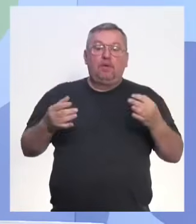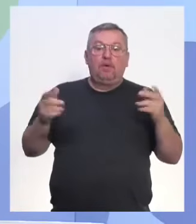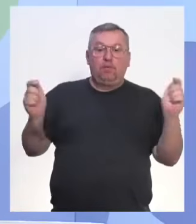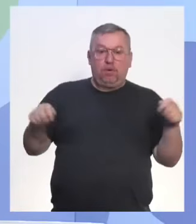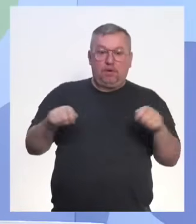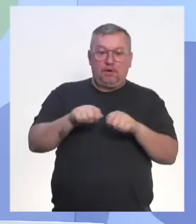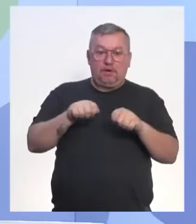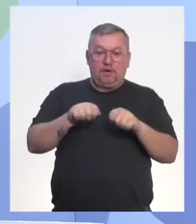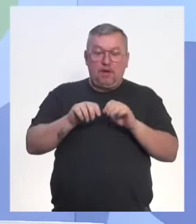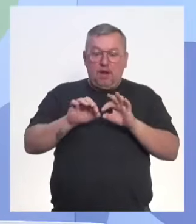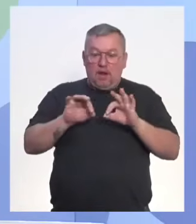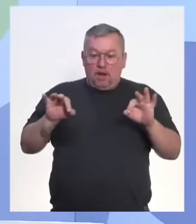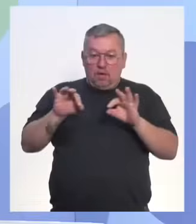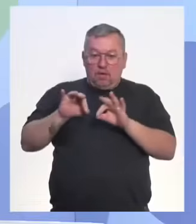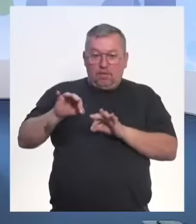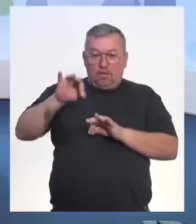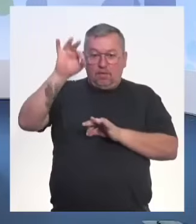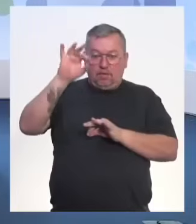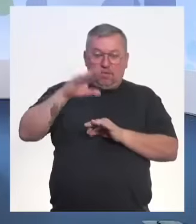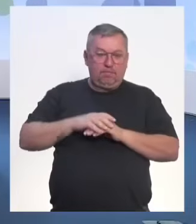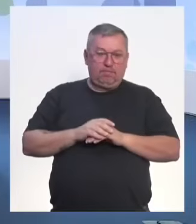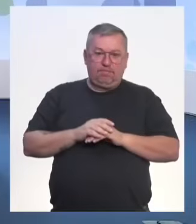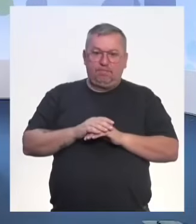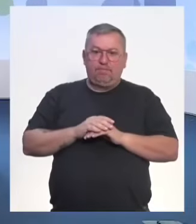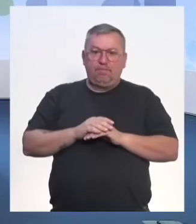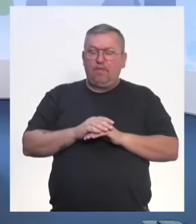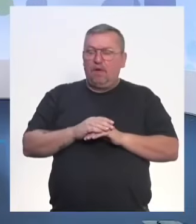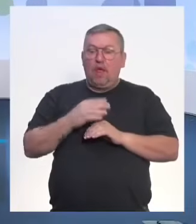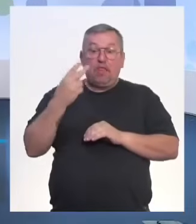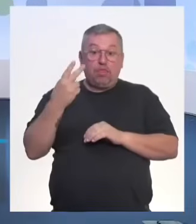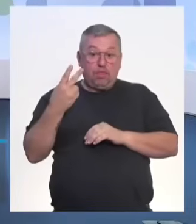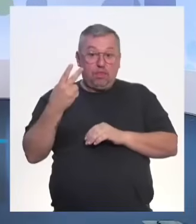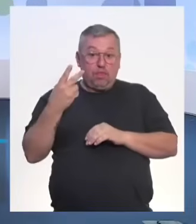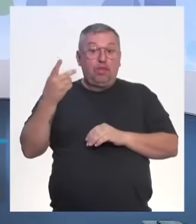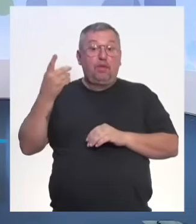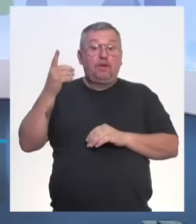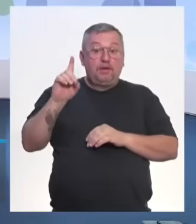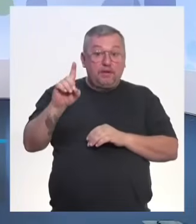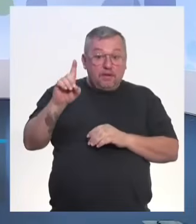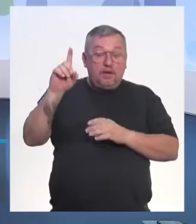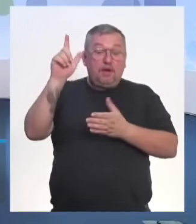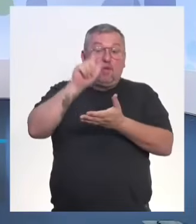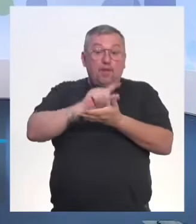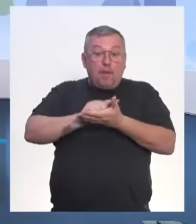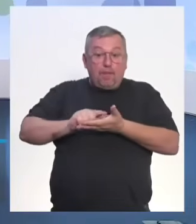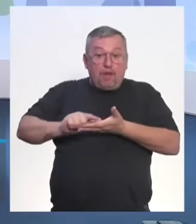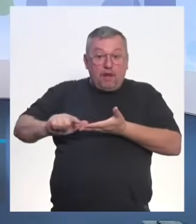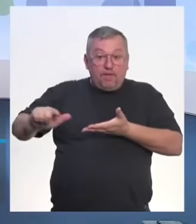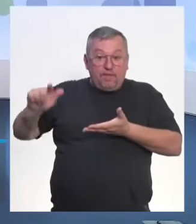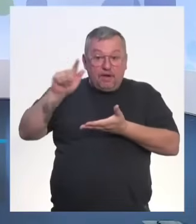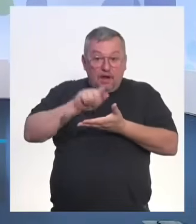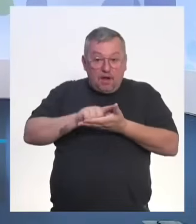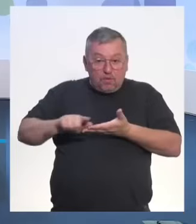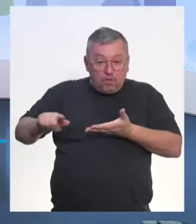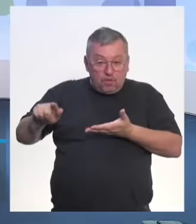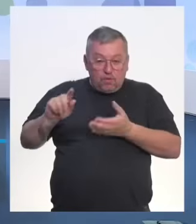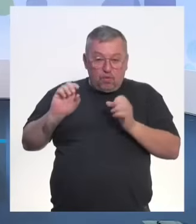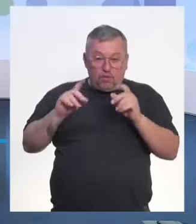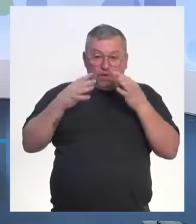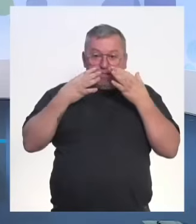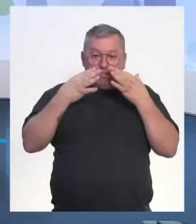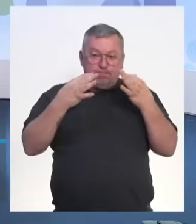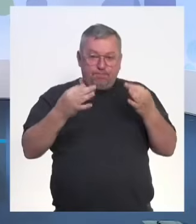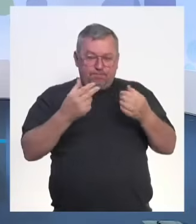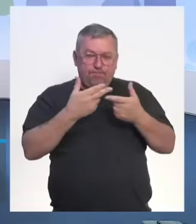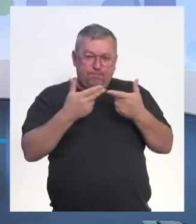ser largura e altura, ou comprimento e altura, depende da figura e da ótica de quem está